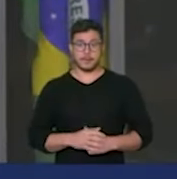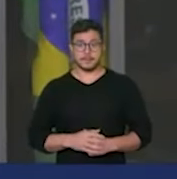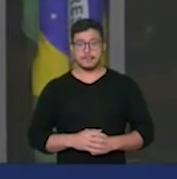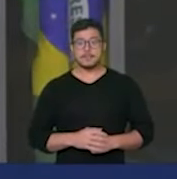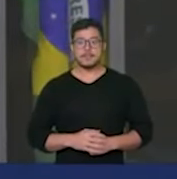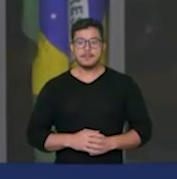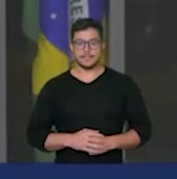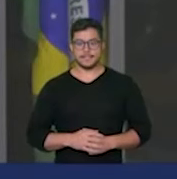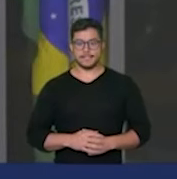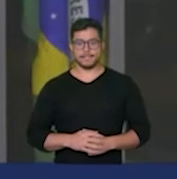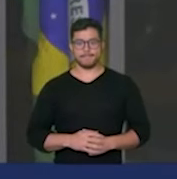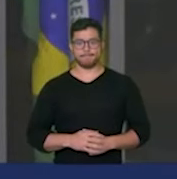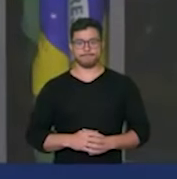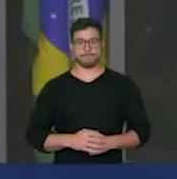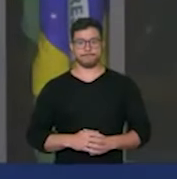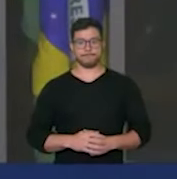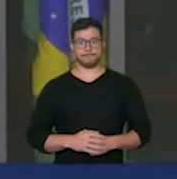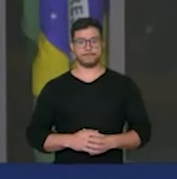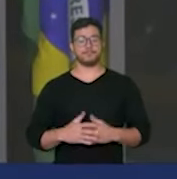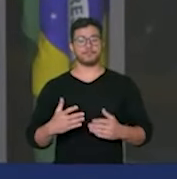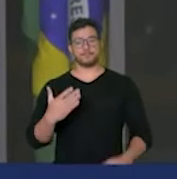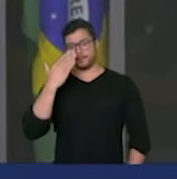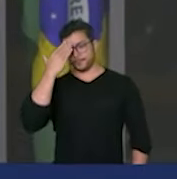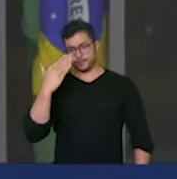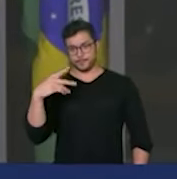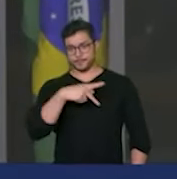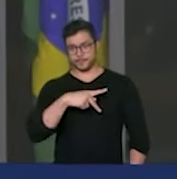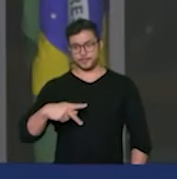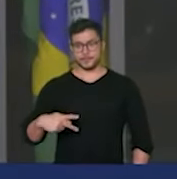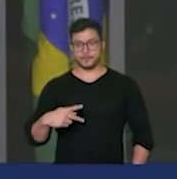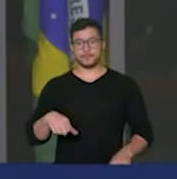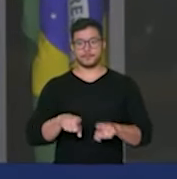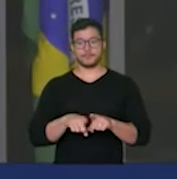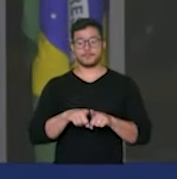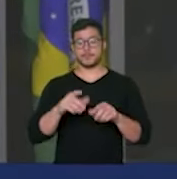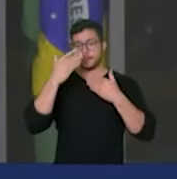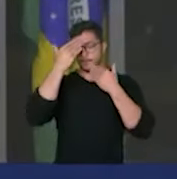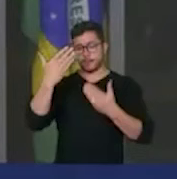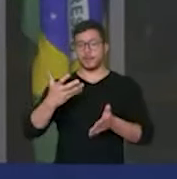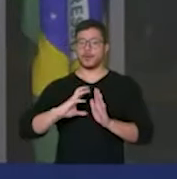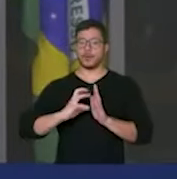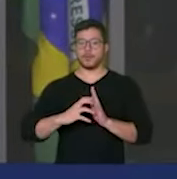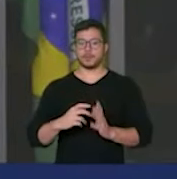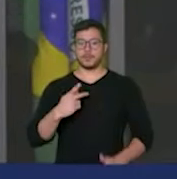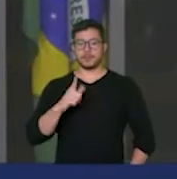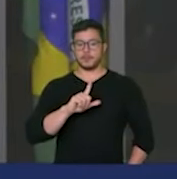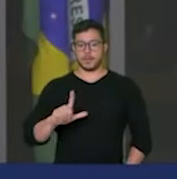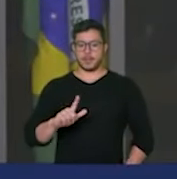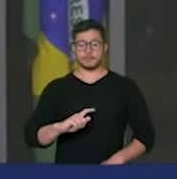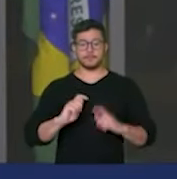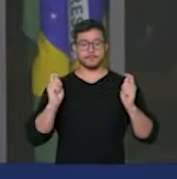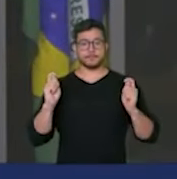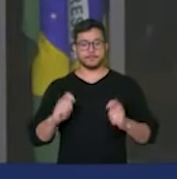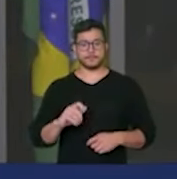o espiritual. Presidente Paulo Marinho, muito obrigado pela oportunidade. Quero agradecer ao meu partido, ao PL, pela